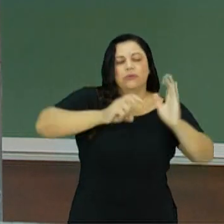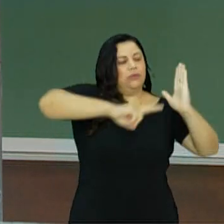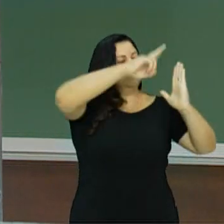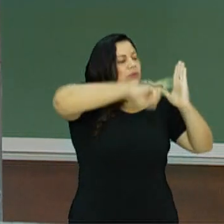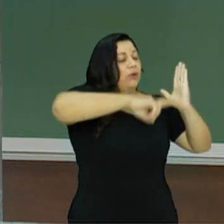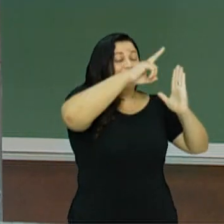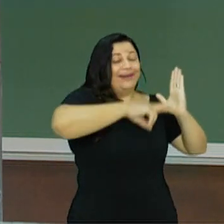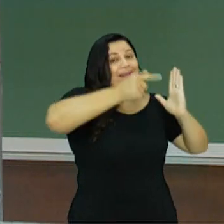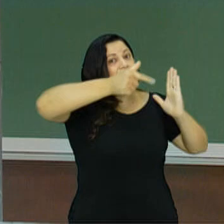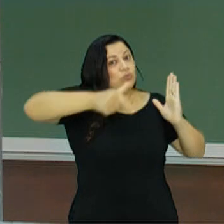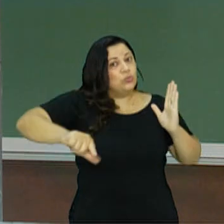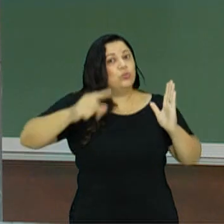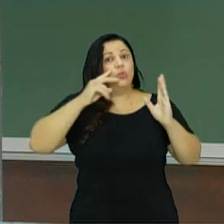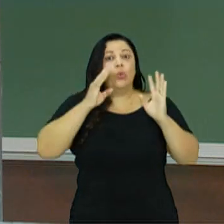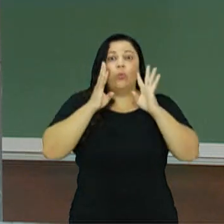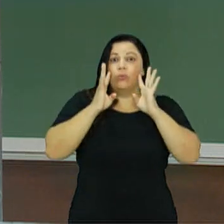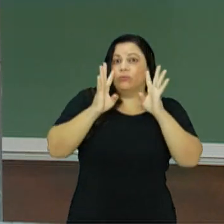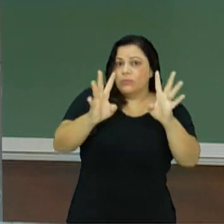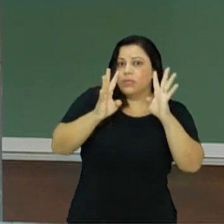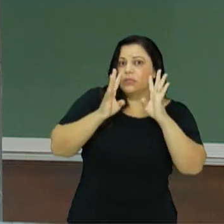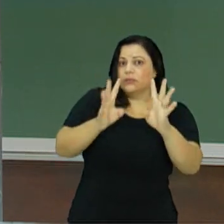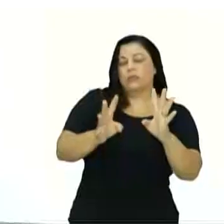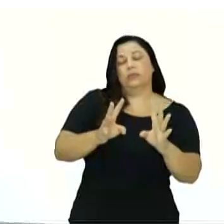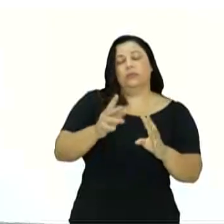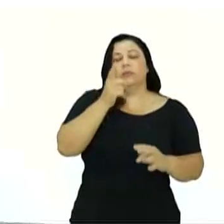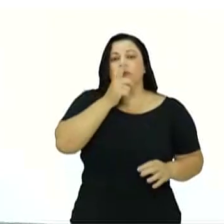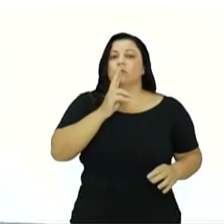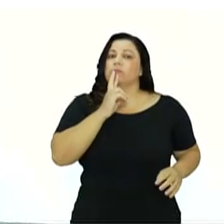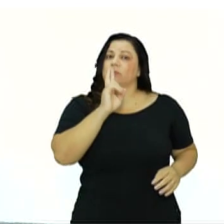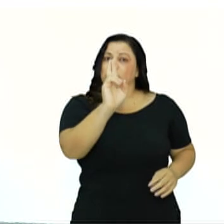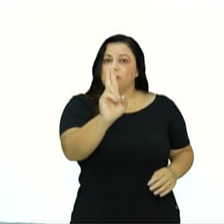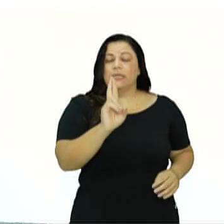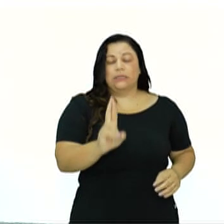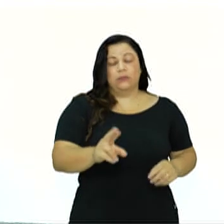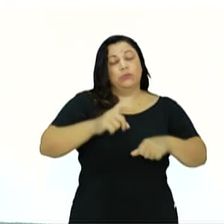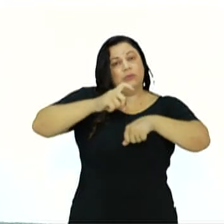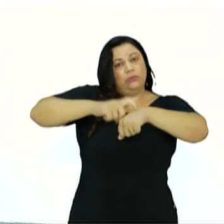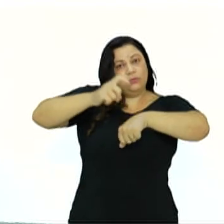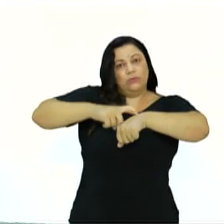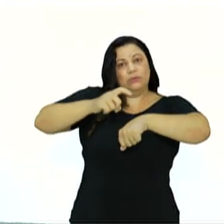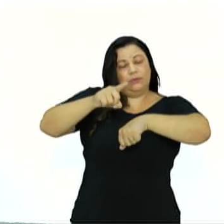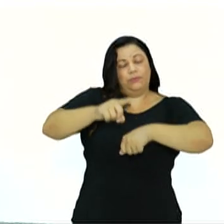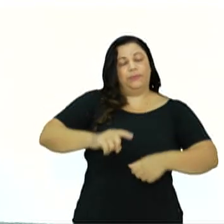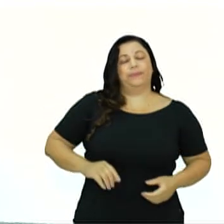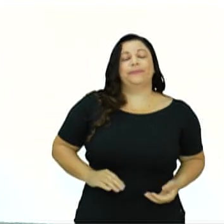você prestar bem atenção ali, você vai conseguir responder essa aqui, tá bom? Mais um tempo para você aí.